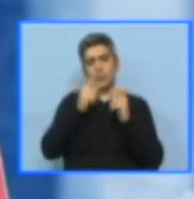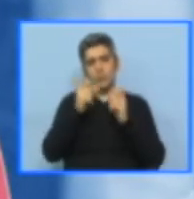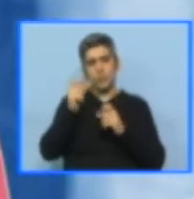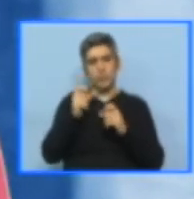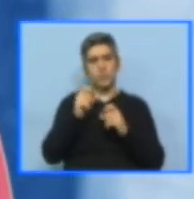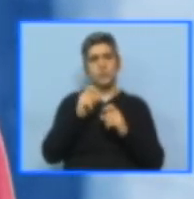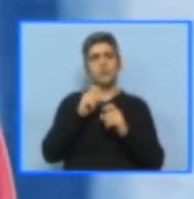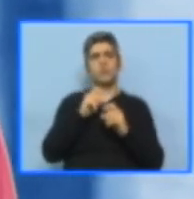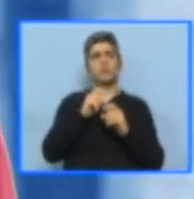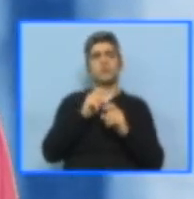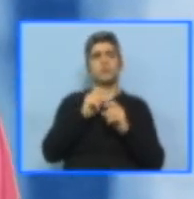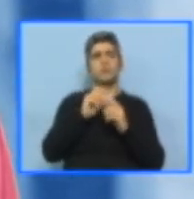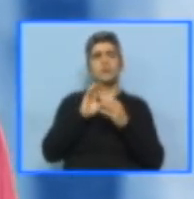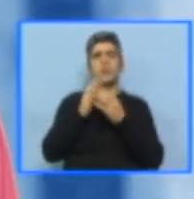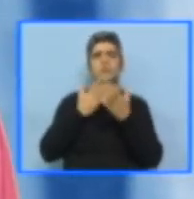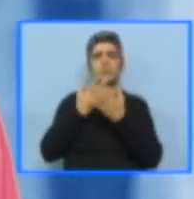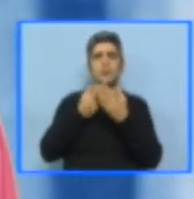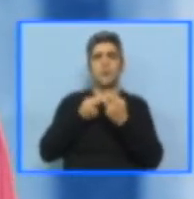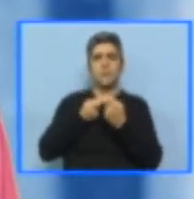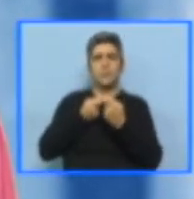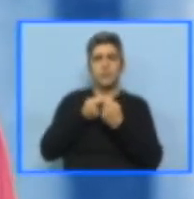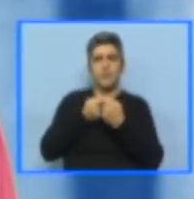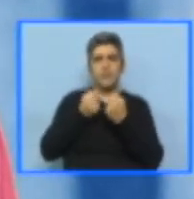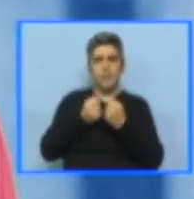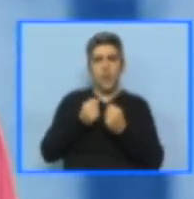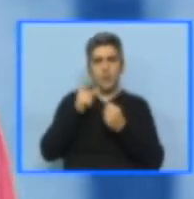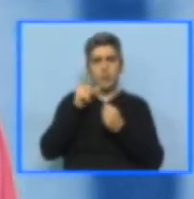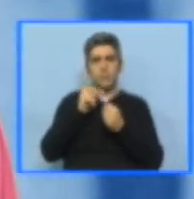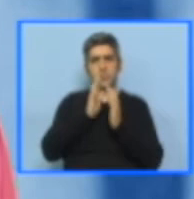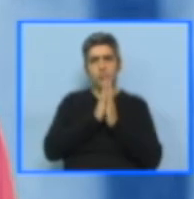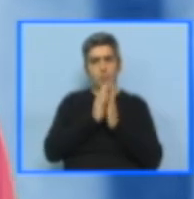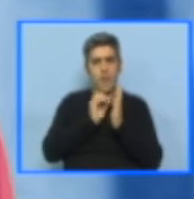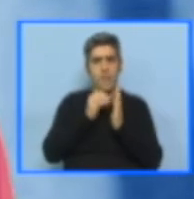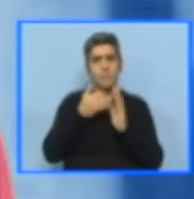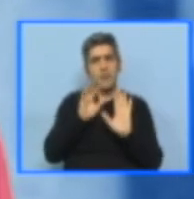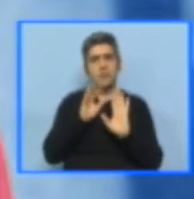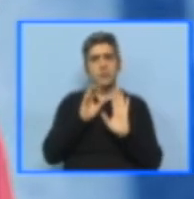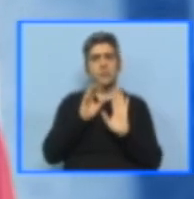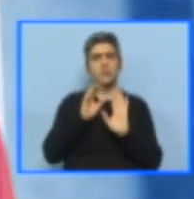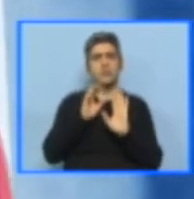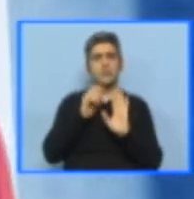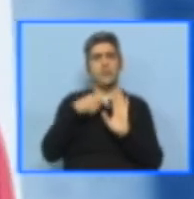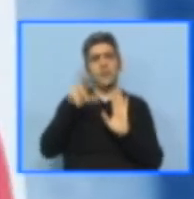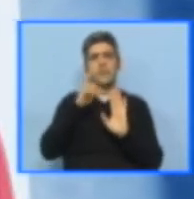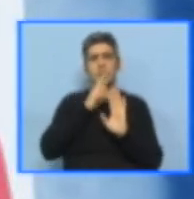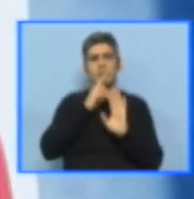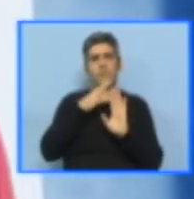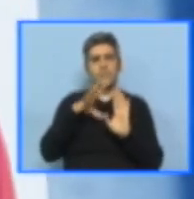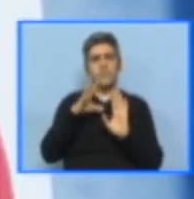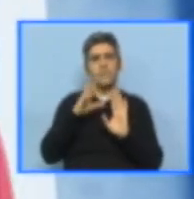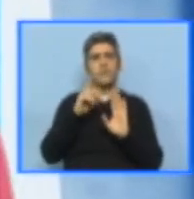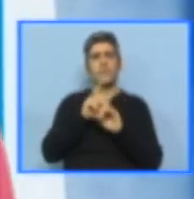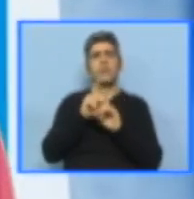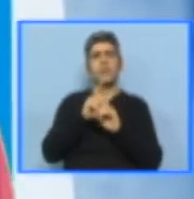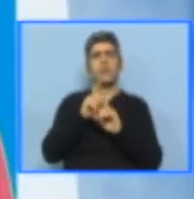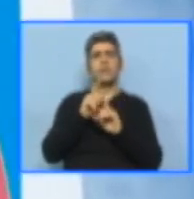que, não tendo uma relação muito forte com a religião, vão a Fátima e encontram ali uma